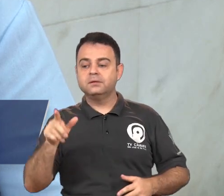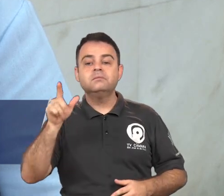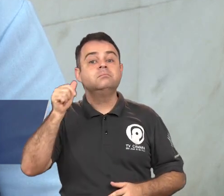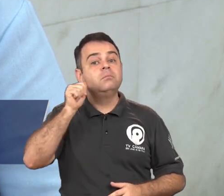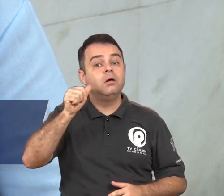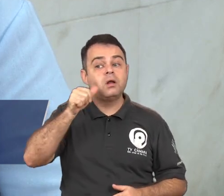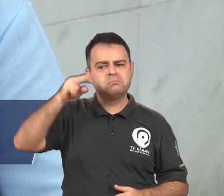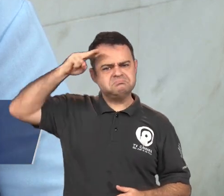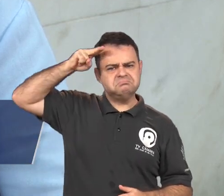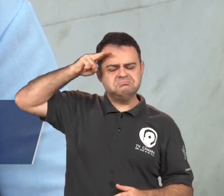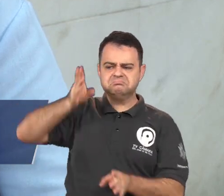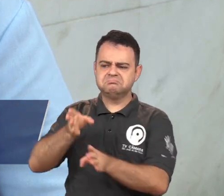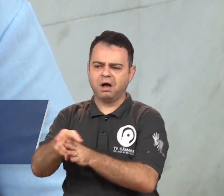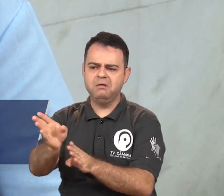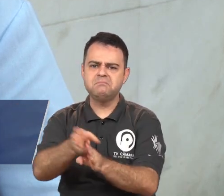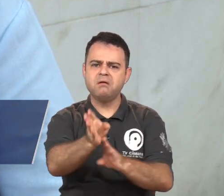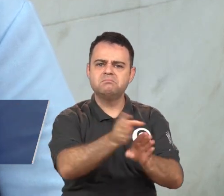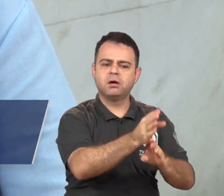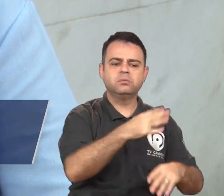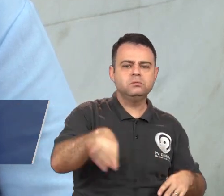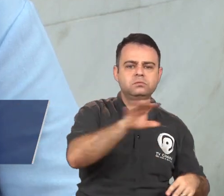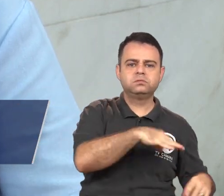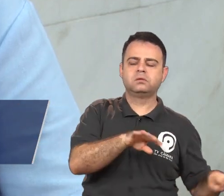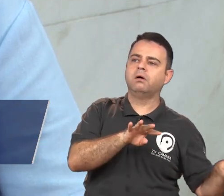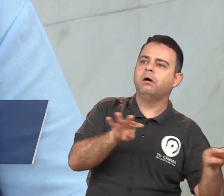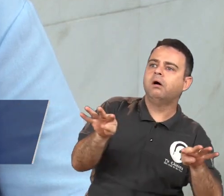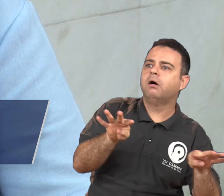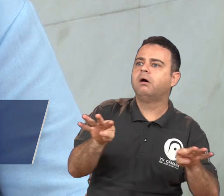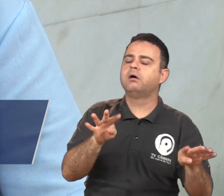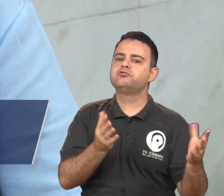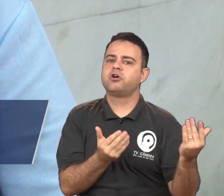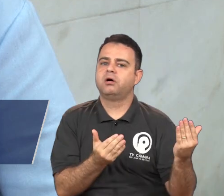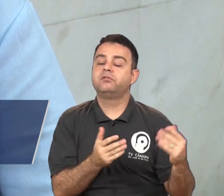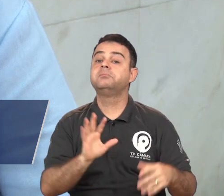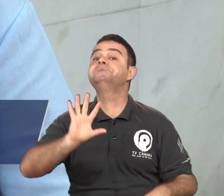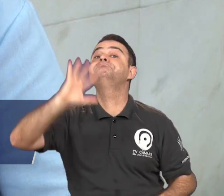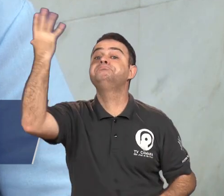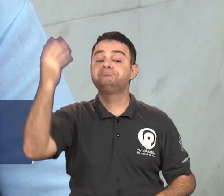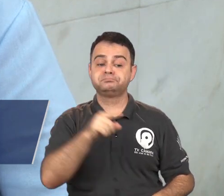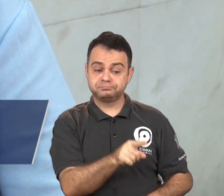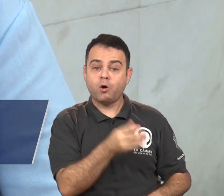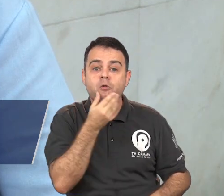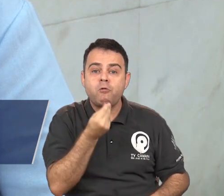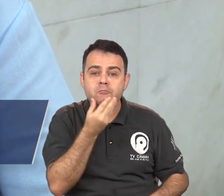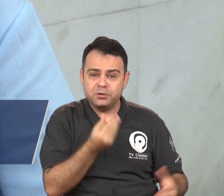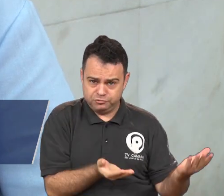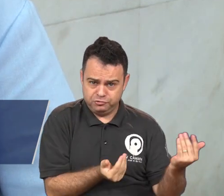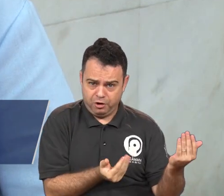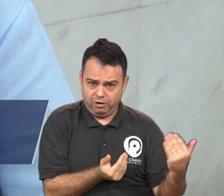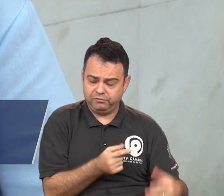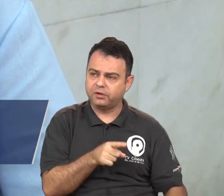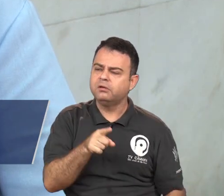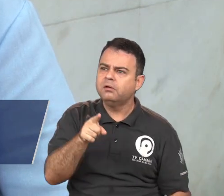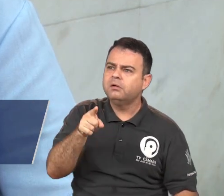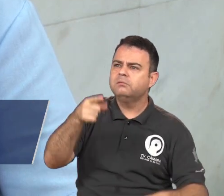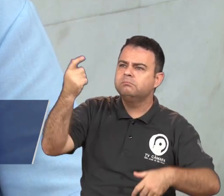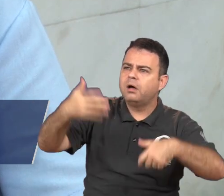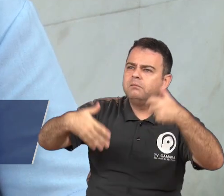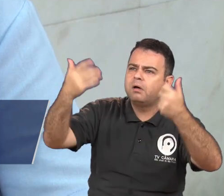esses jovens e foi até interessante na época que um dos jovens de uma escola, ele conseguiu